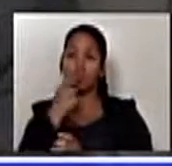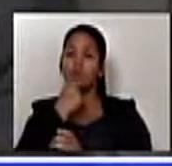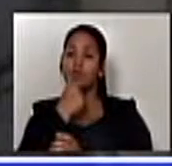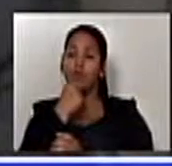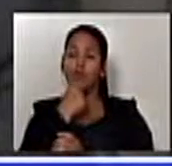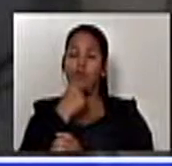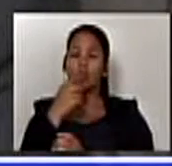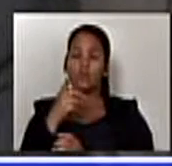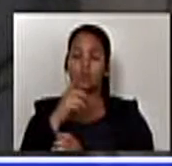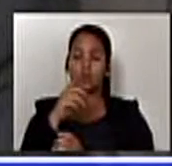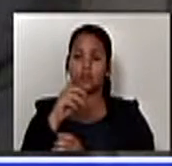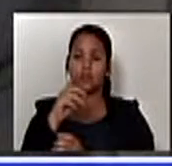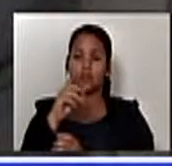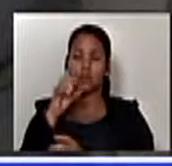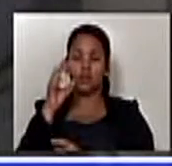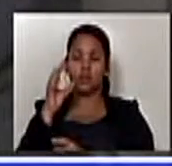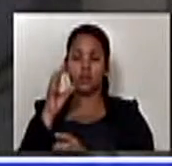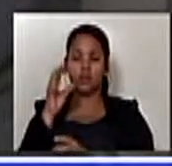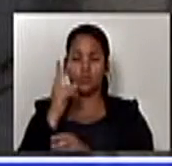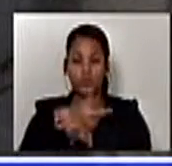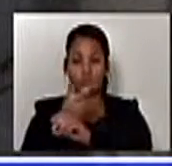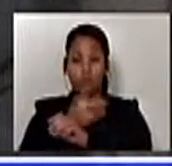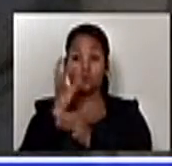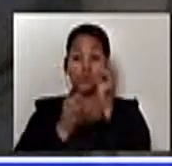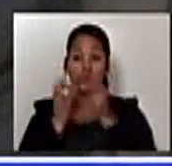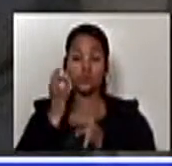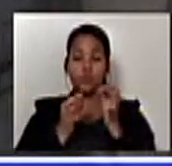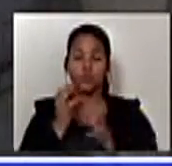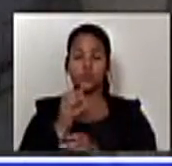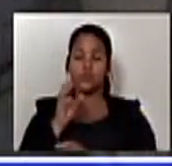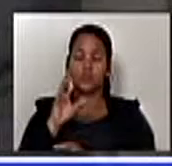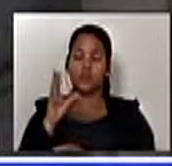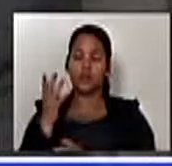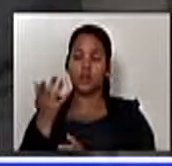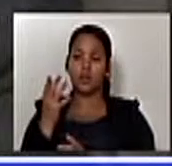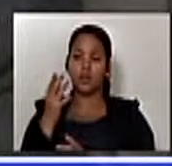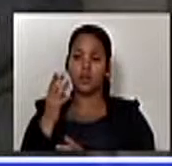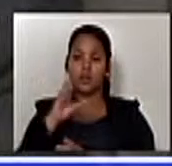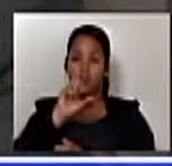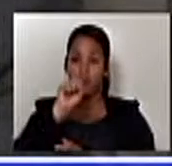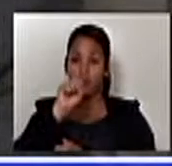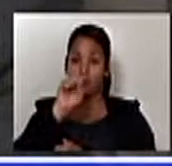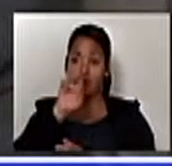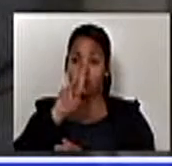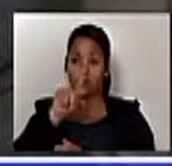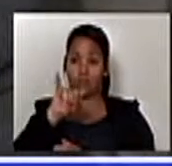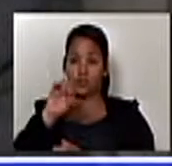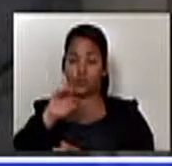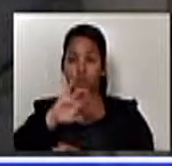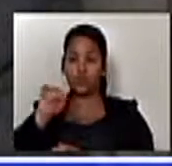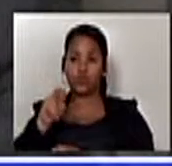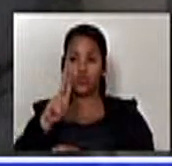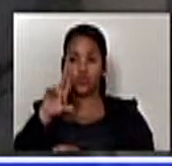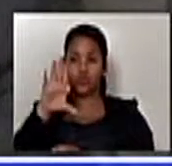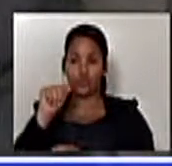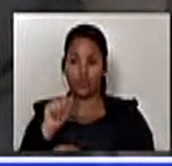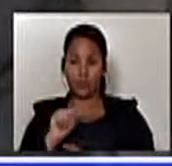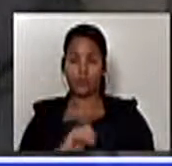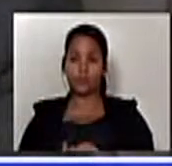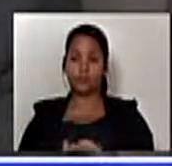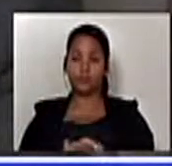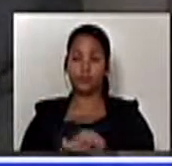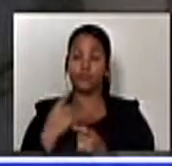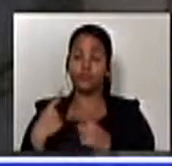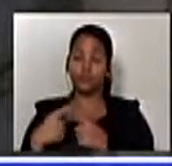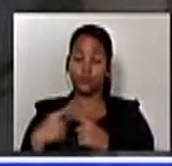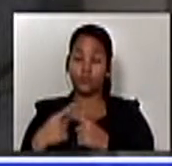Sérgio Jucá, da importância do trabalho que tem sido realizado pelo Ministério Público na condição de fiscal